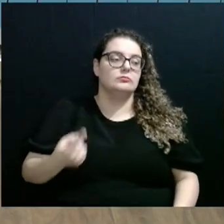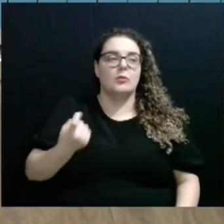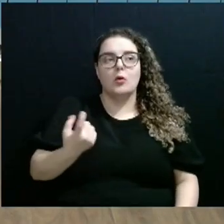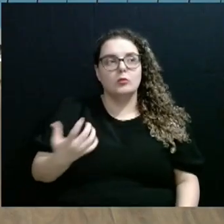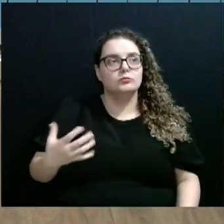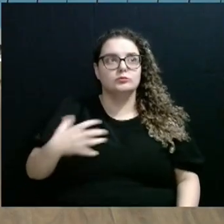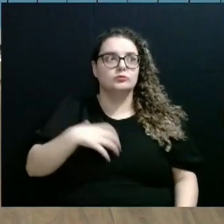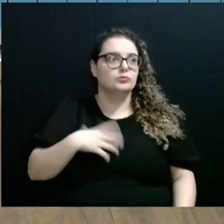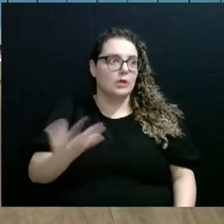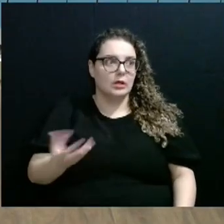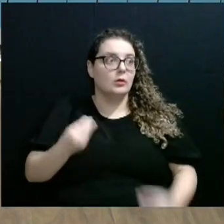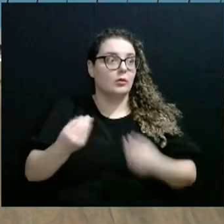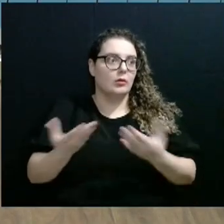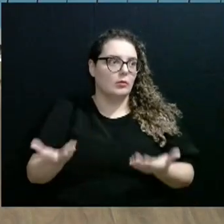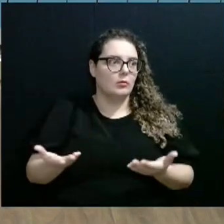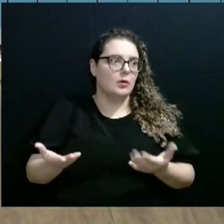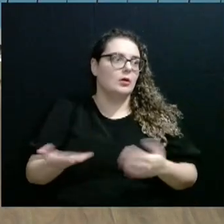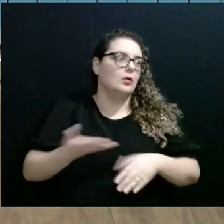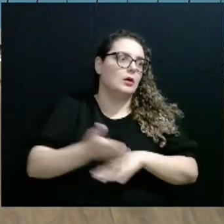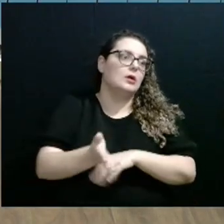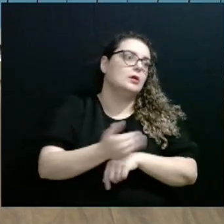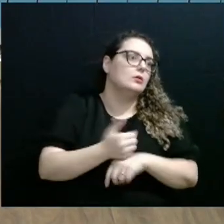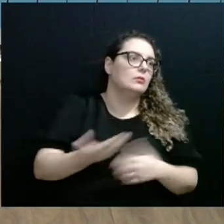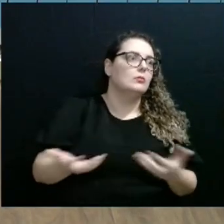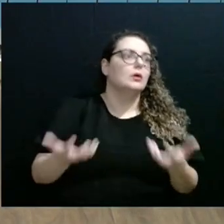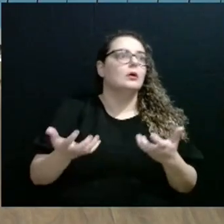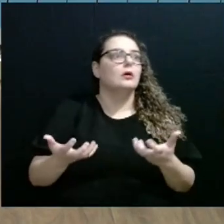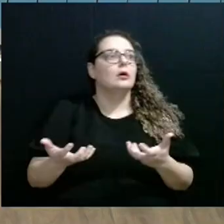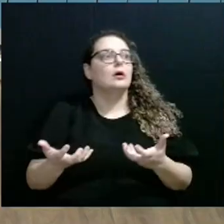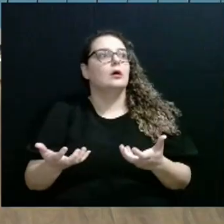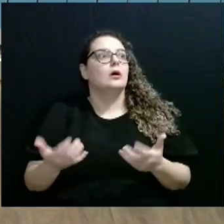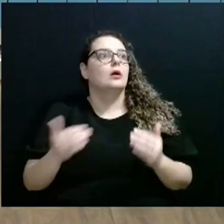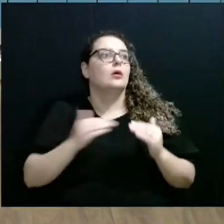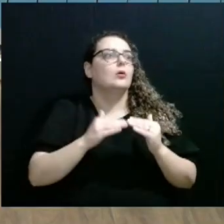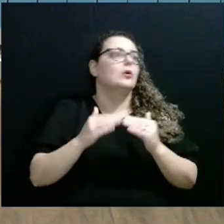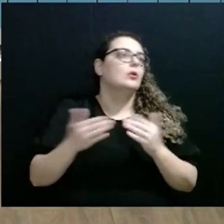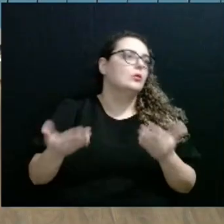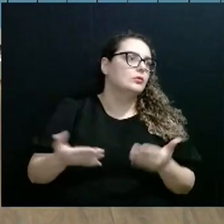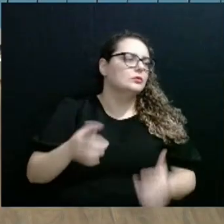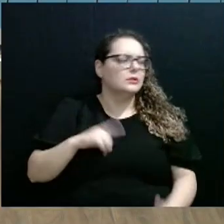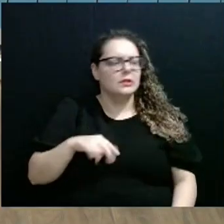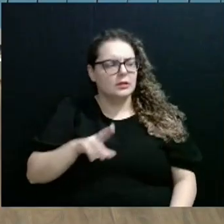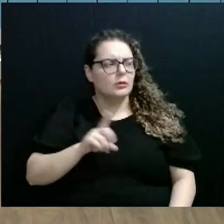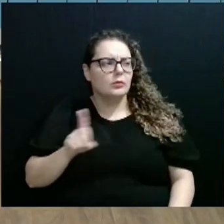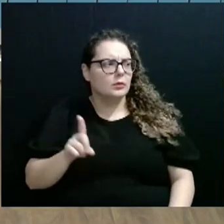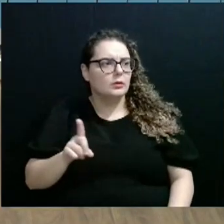eu entrei antes, mas agora eu quero com um acordo que está em vigor. Existe isso ou não?